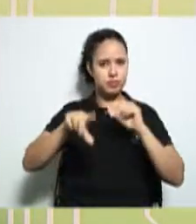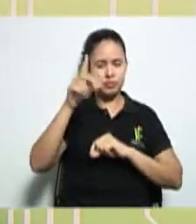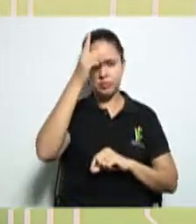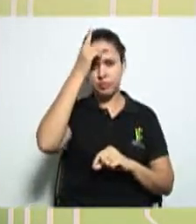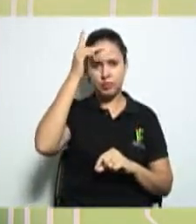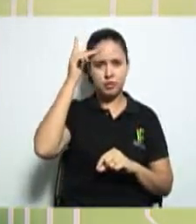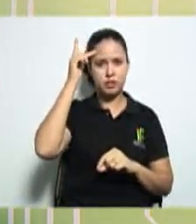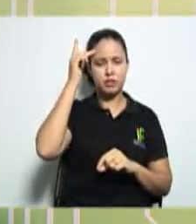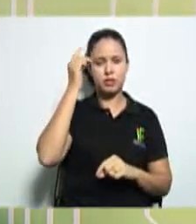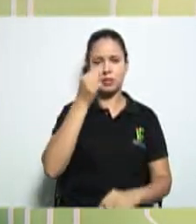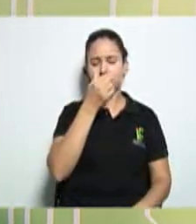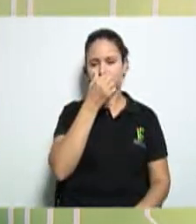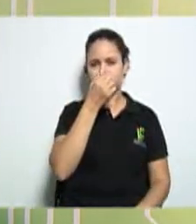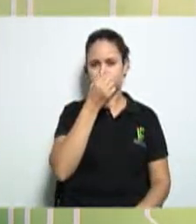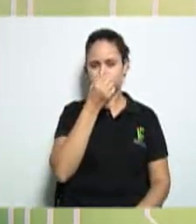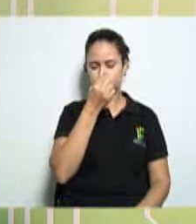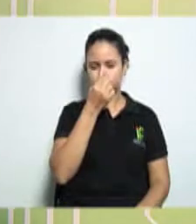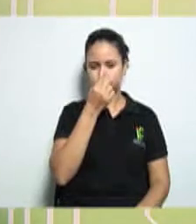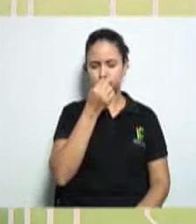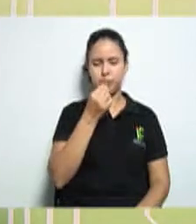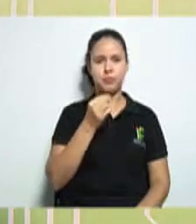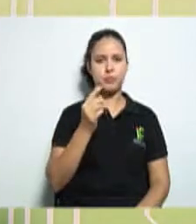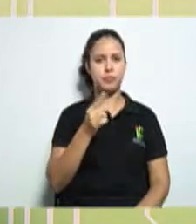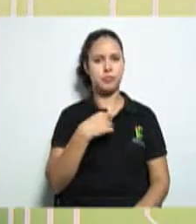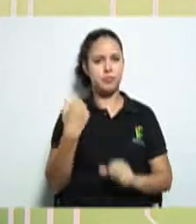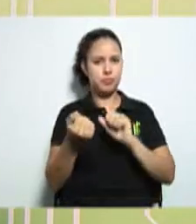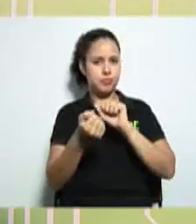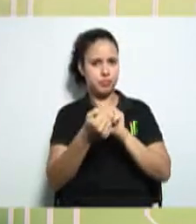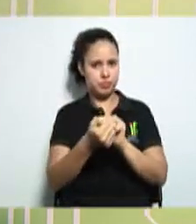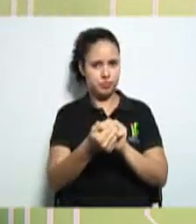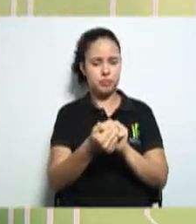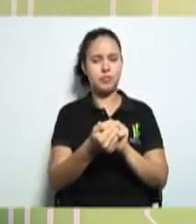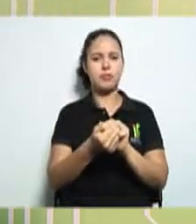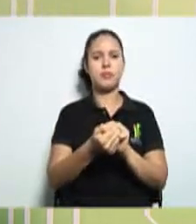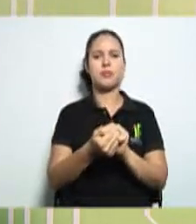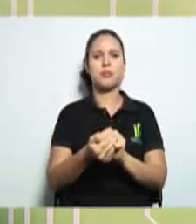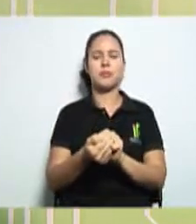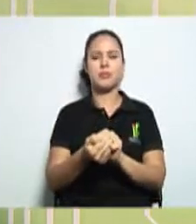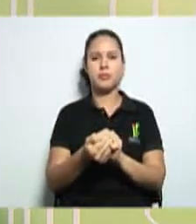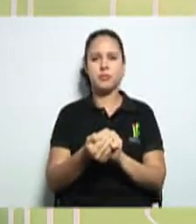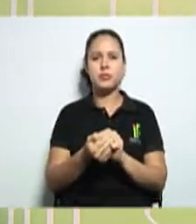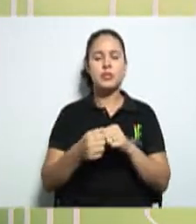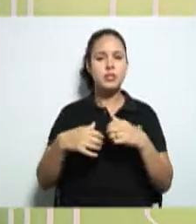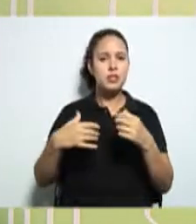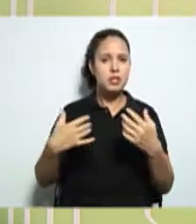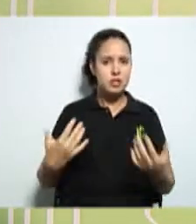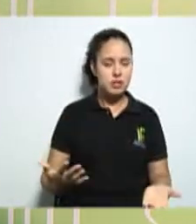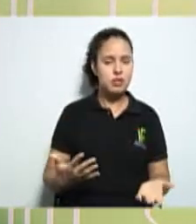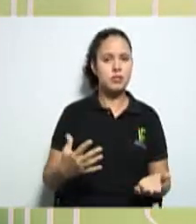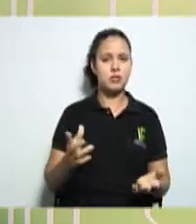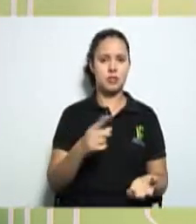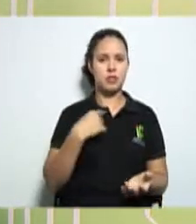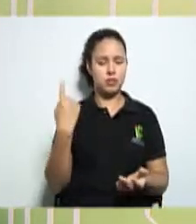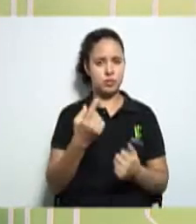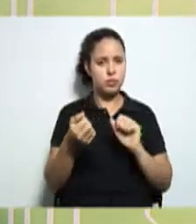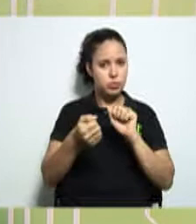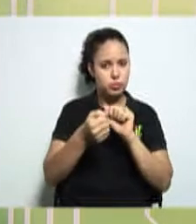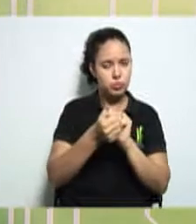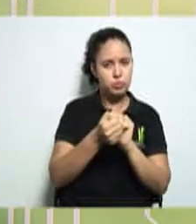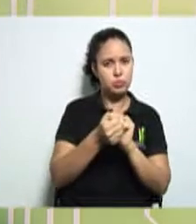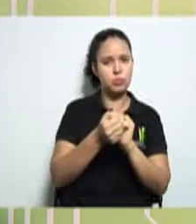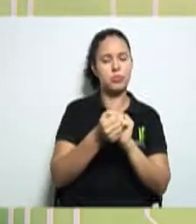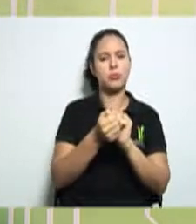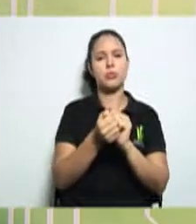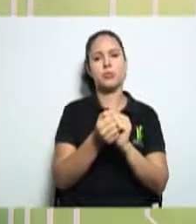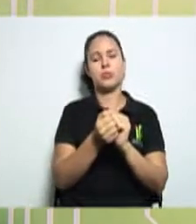aquelas que a gente tem mais afinidade, a gente quer estar próximo a ela. Então, independente de nós estarmos